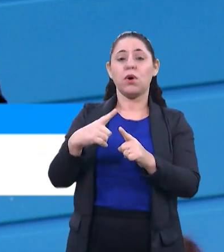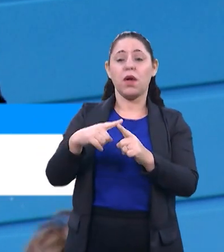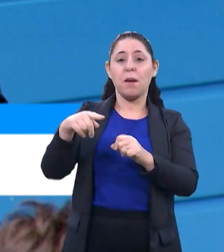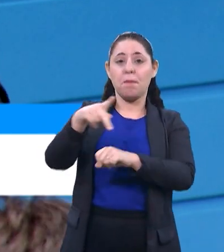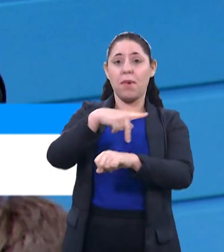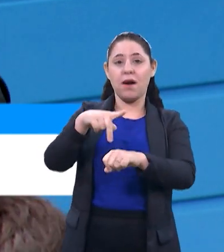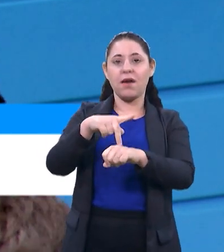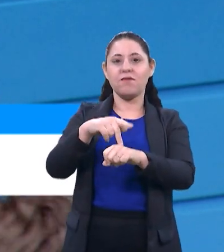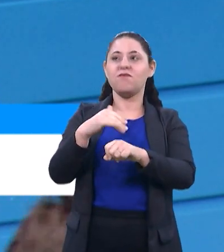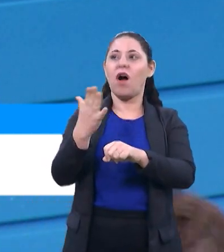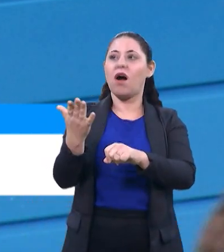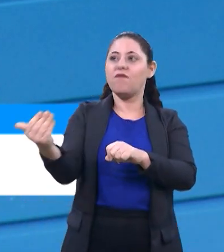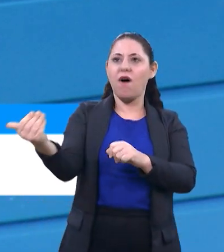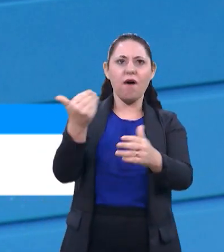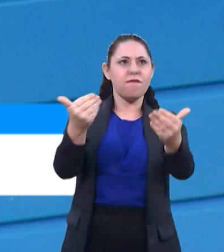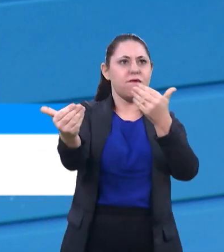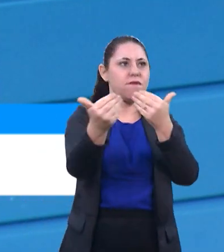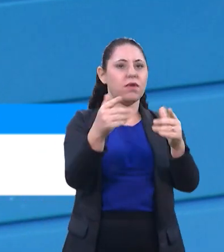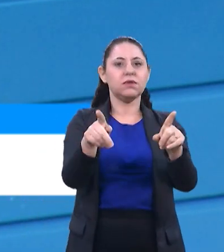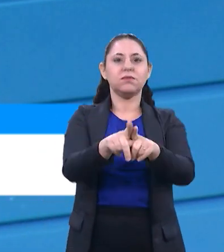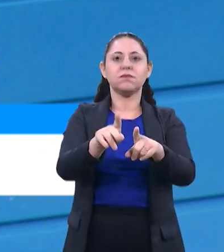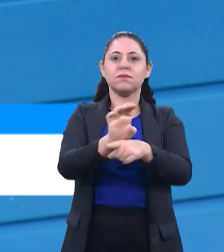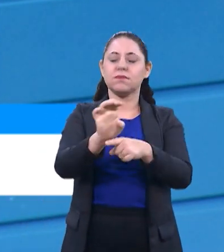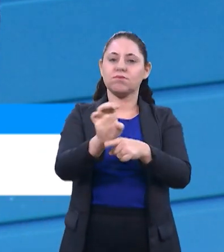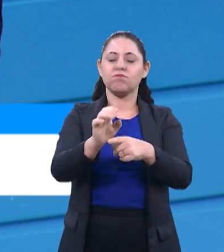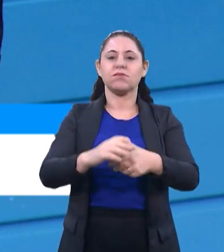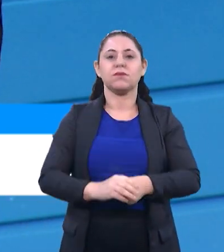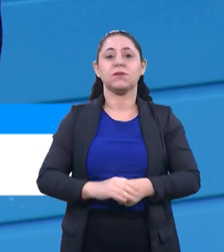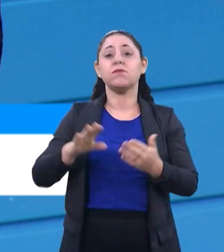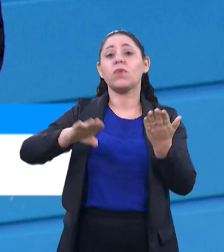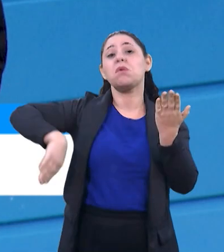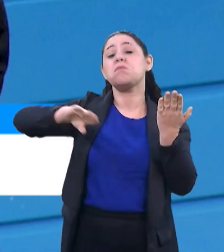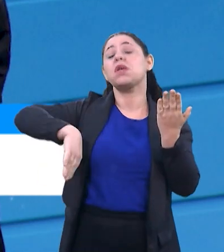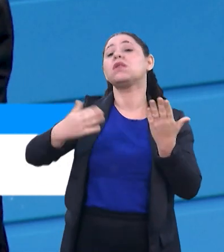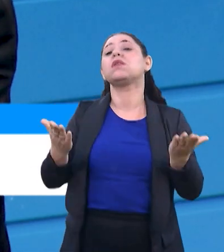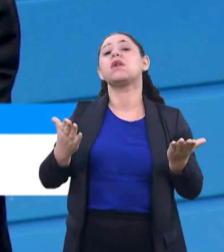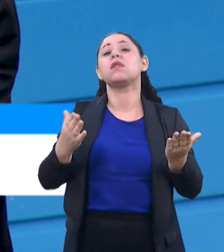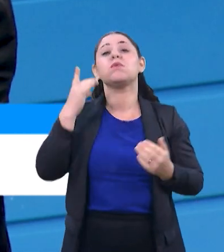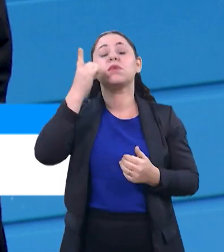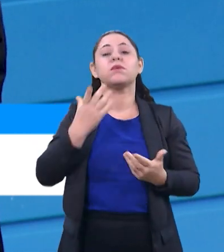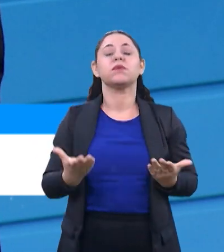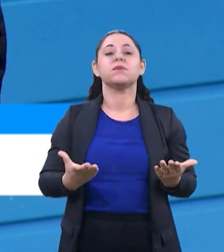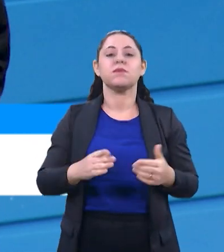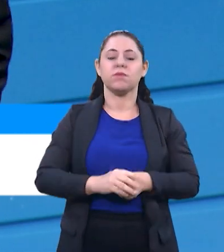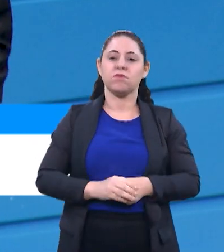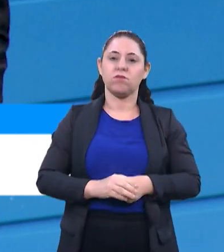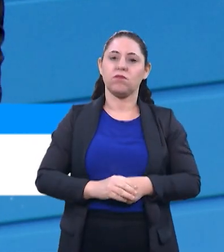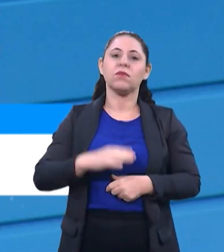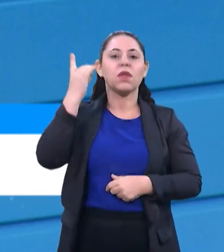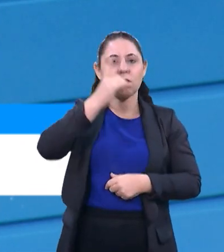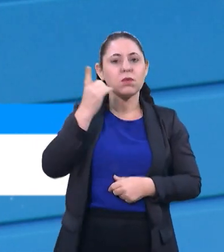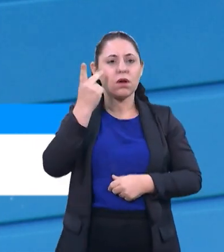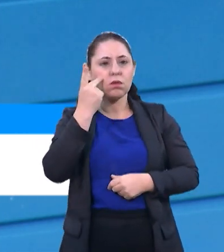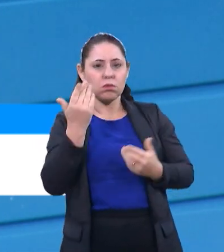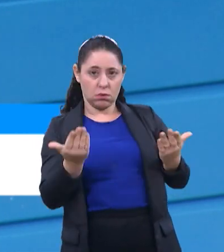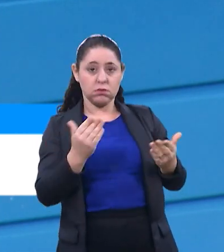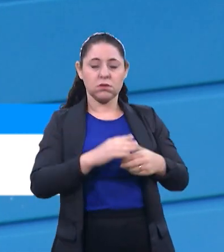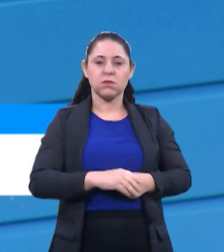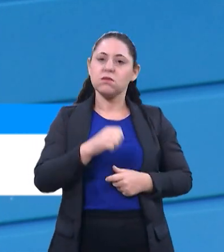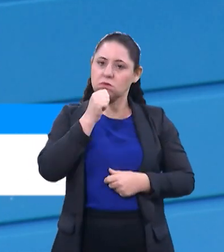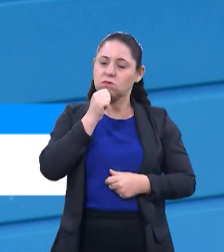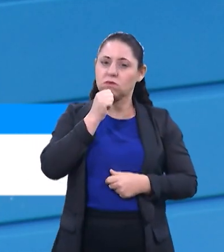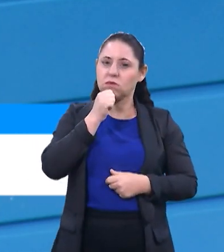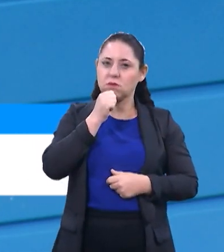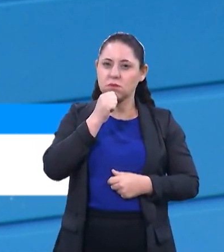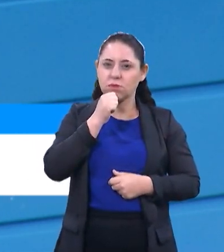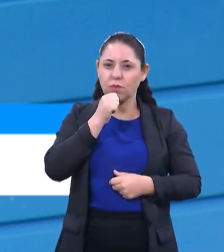para o Brasil, porque é uma pista internacional e que está trazendo para o nosso estado. E a piscina, deputado? Para colocar lá. E aí, deputado